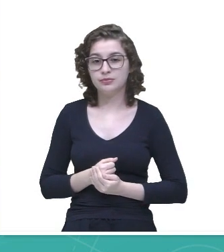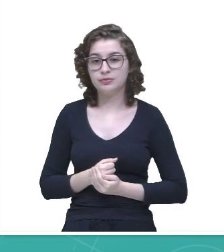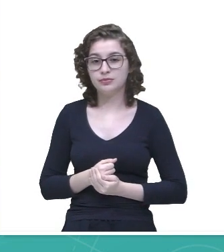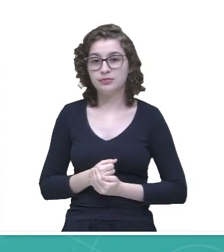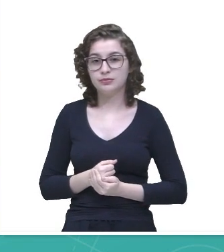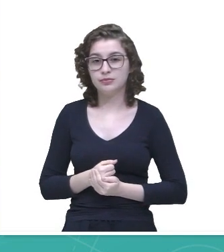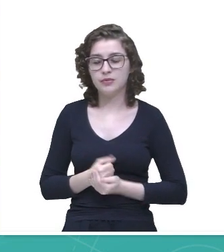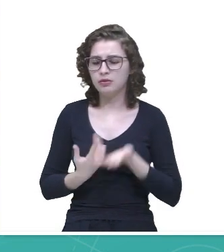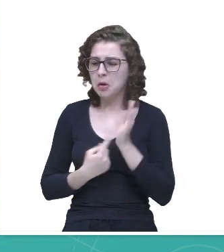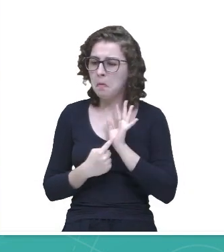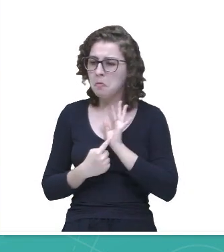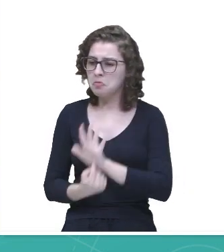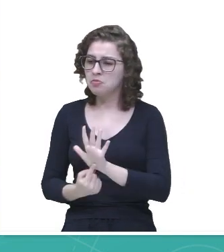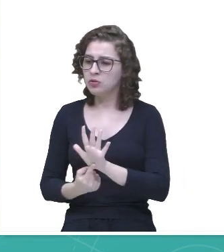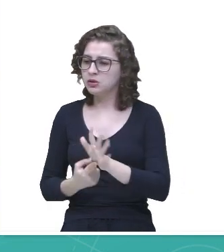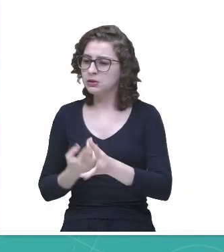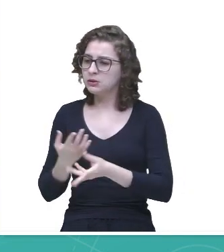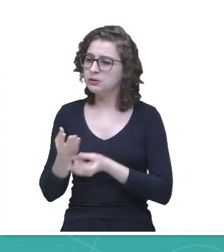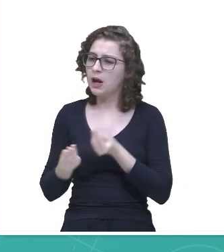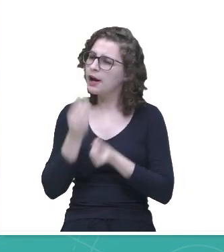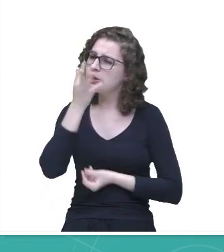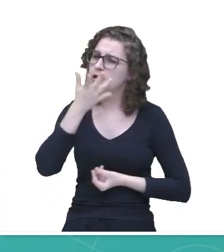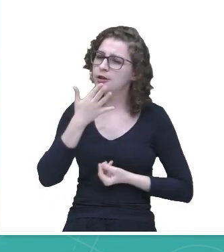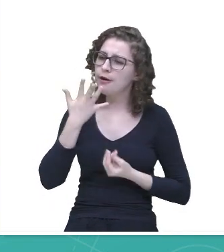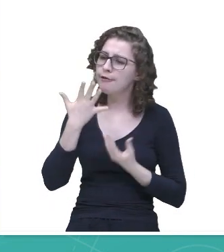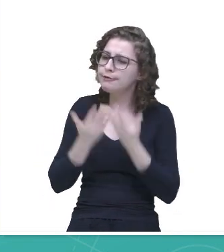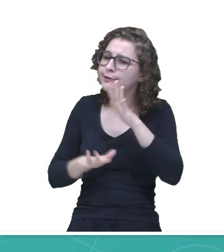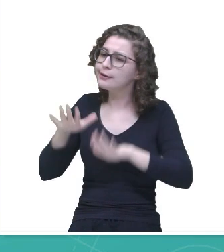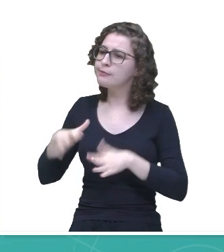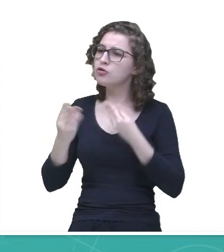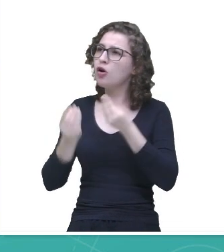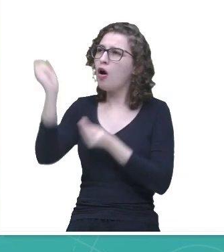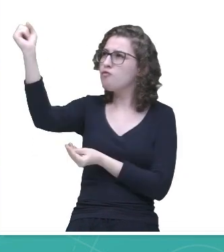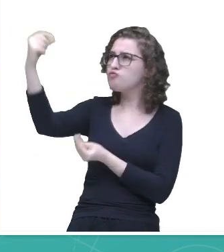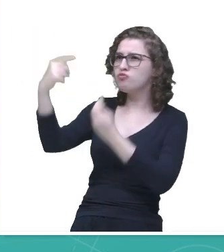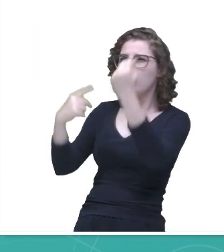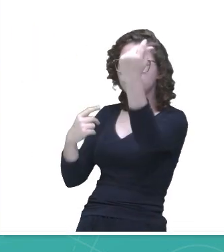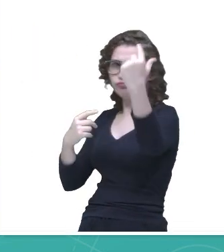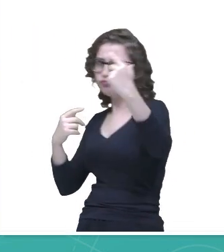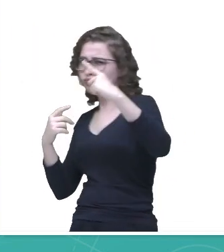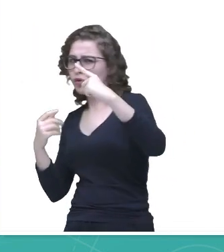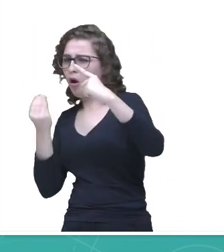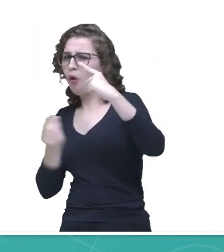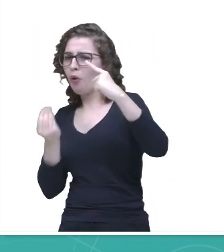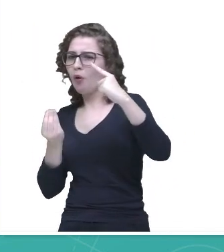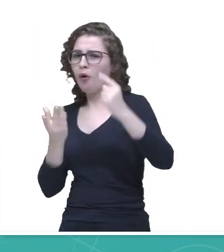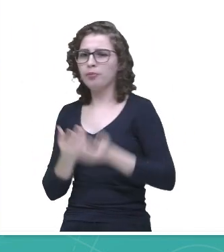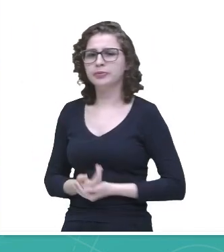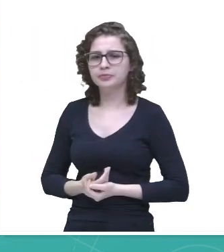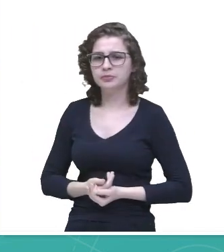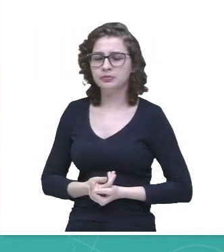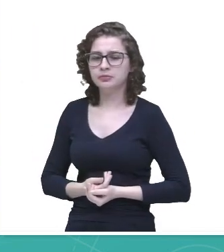Vem dizer que as cores elas vão depender da incidência da luz sobre o objeto e